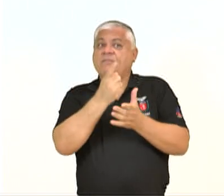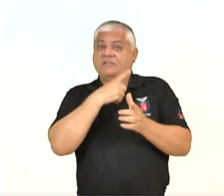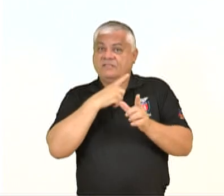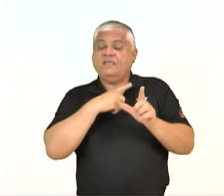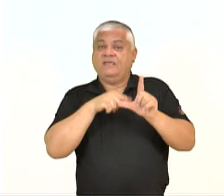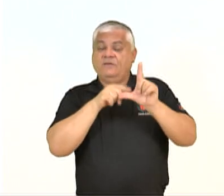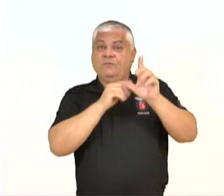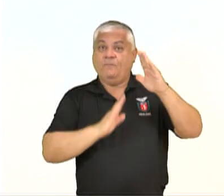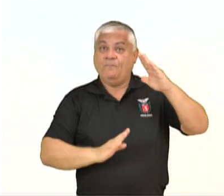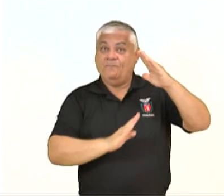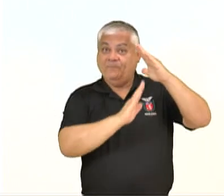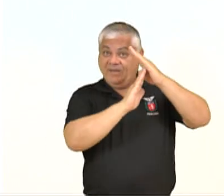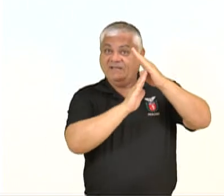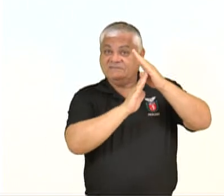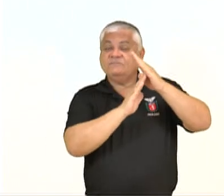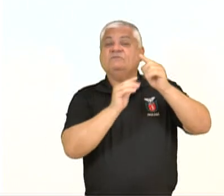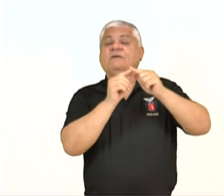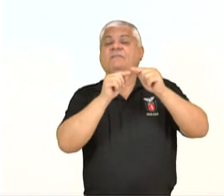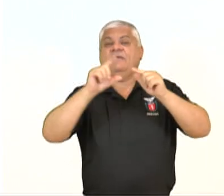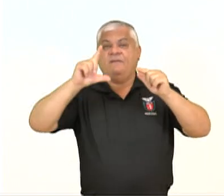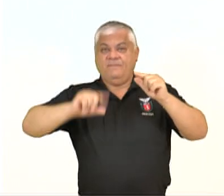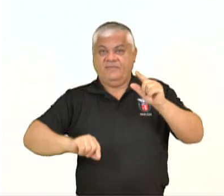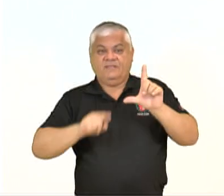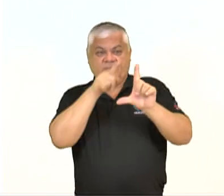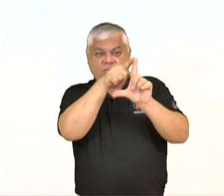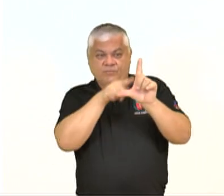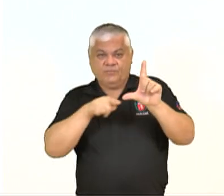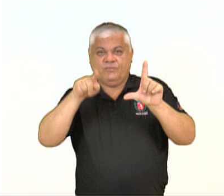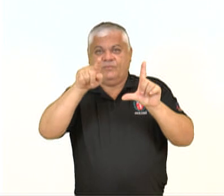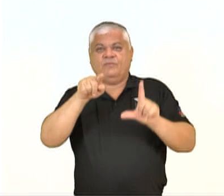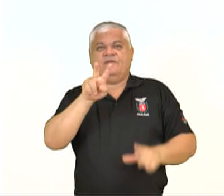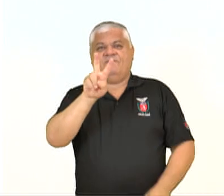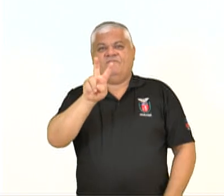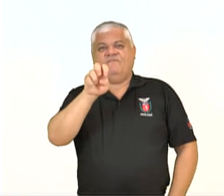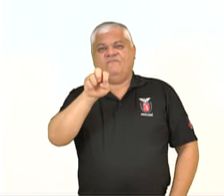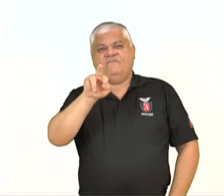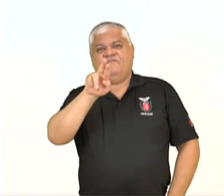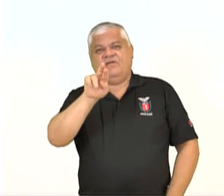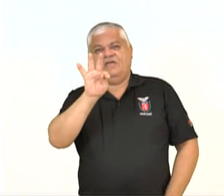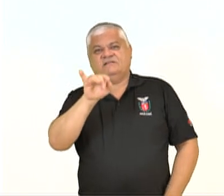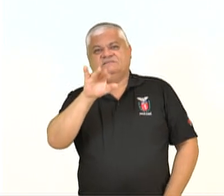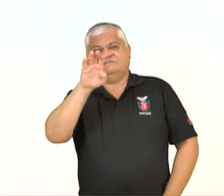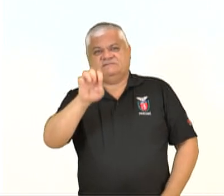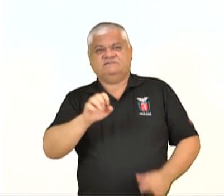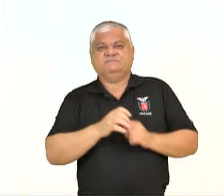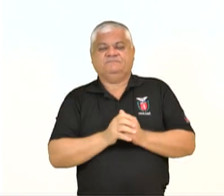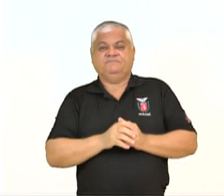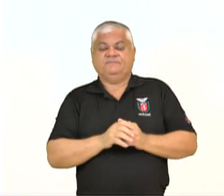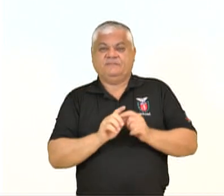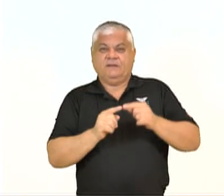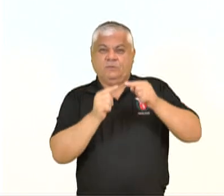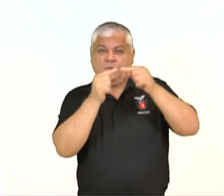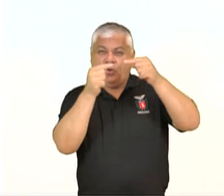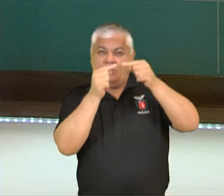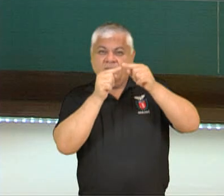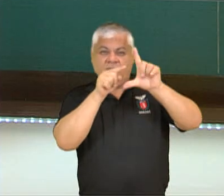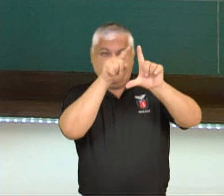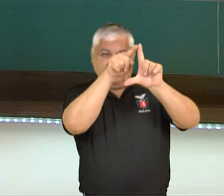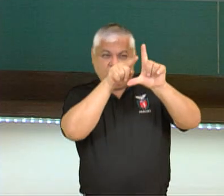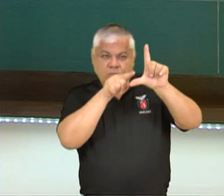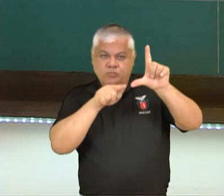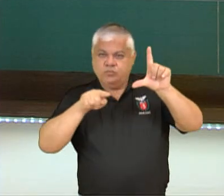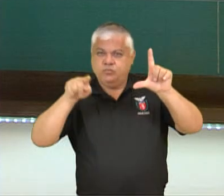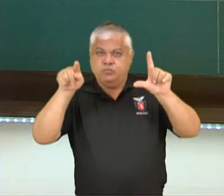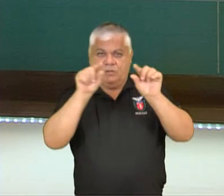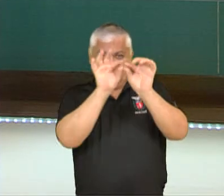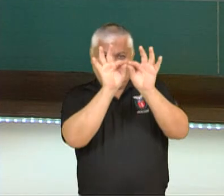ponto de mínimo, que é o que nós chamamos de vértice. E ele está exatamente nesse eixo de simetria. Né? Significa que a distância